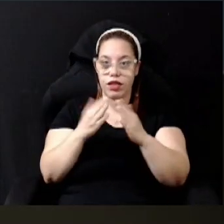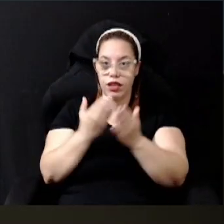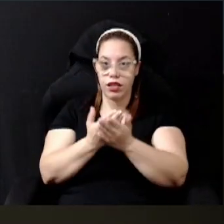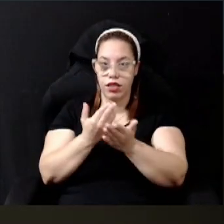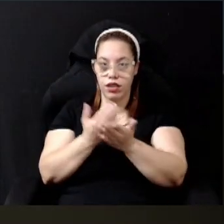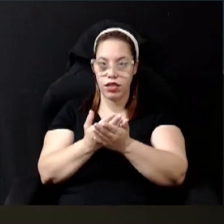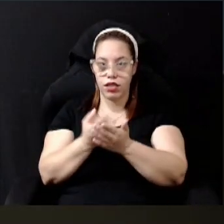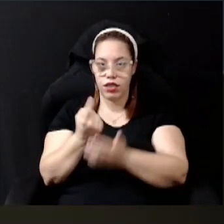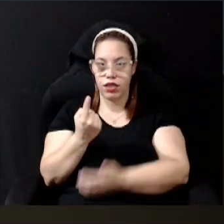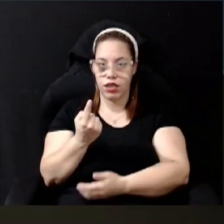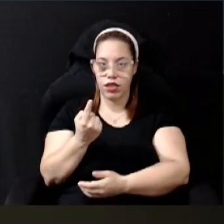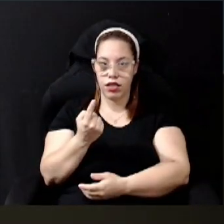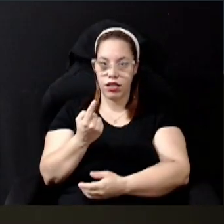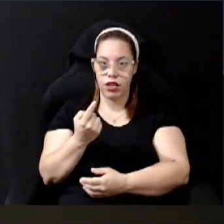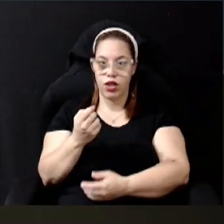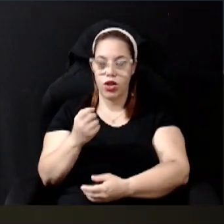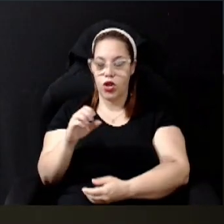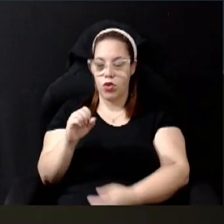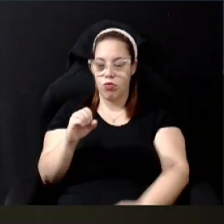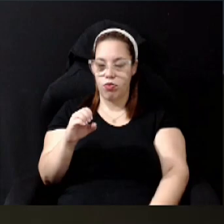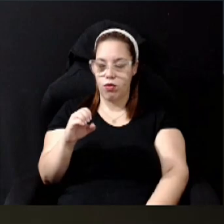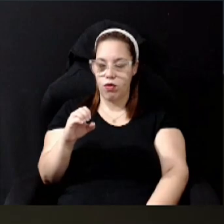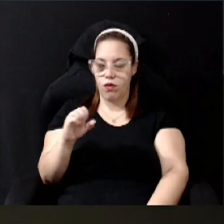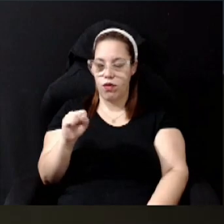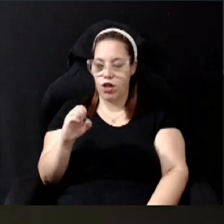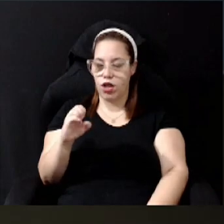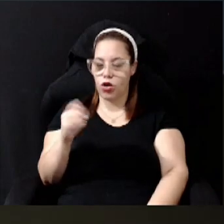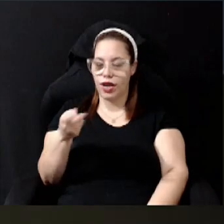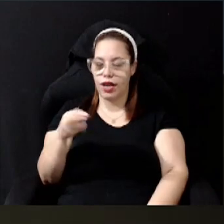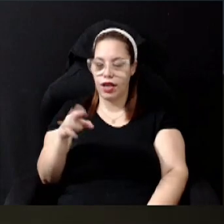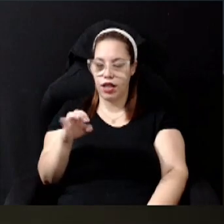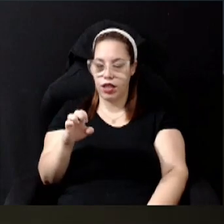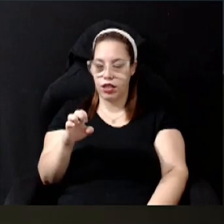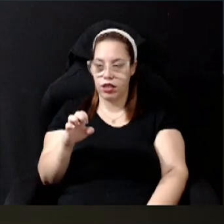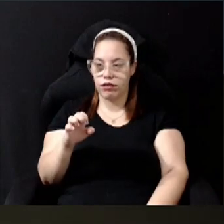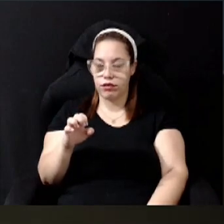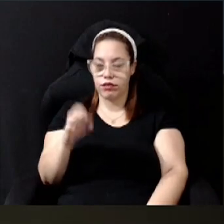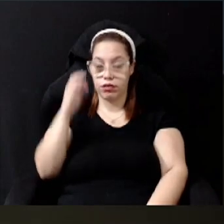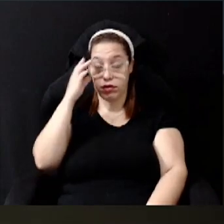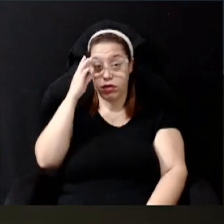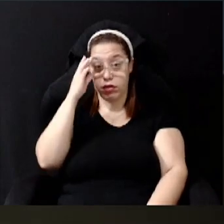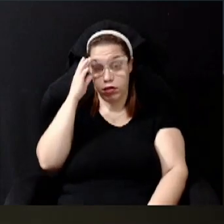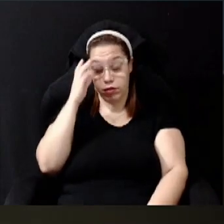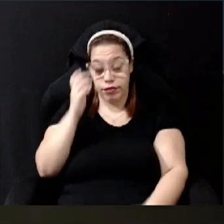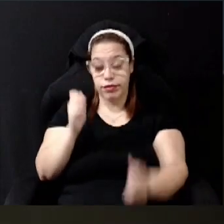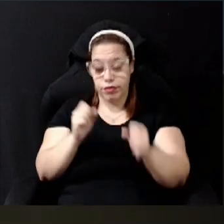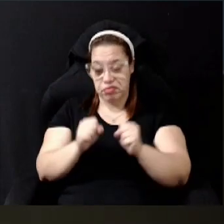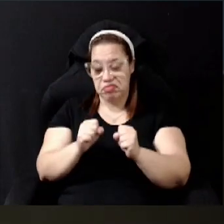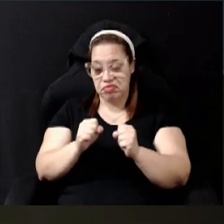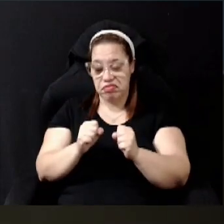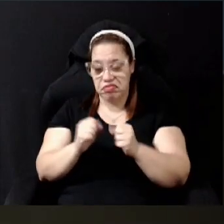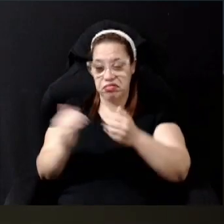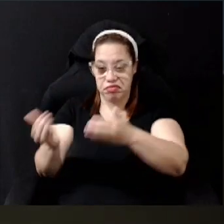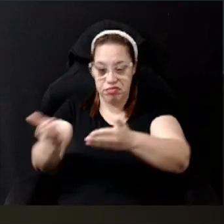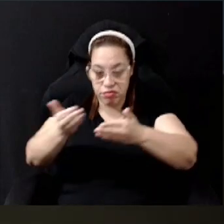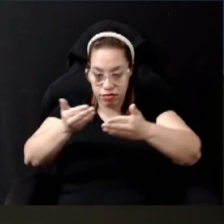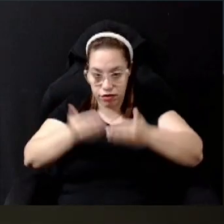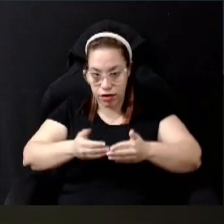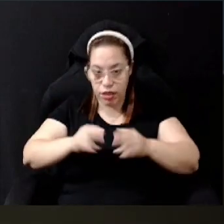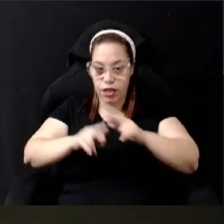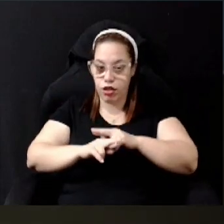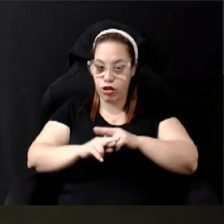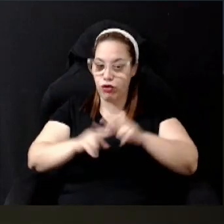numa sociedade, a gente foi justamente para poder trazer esse diferencial.